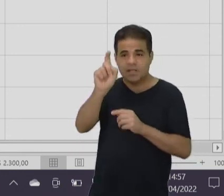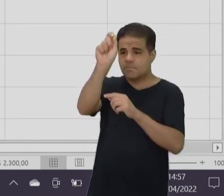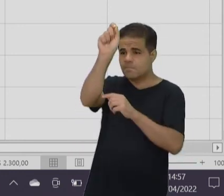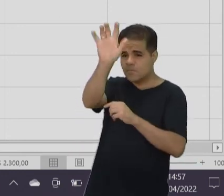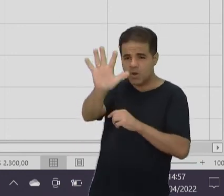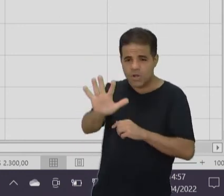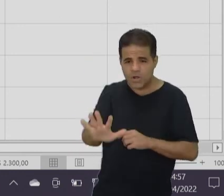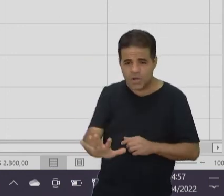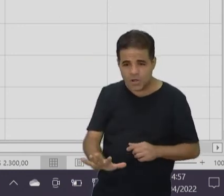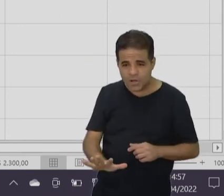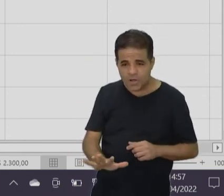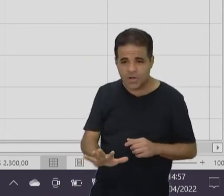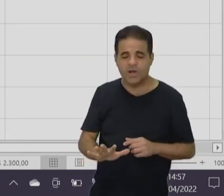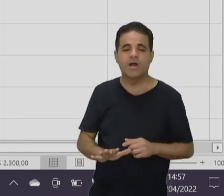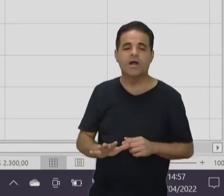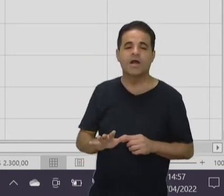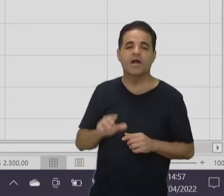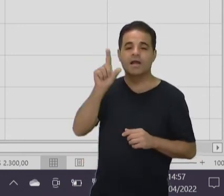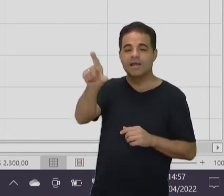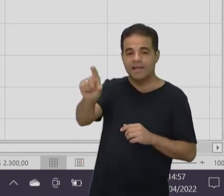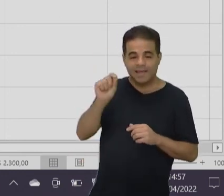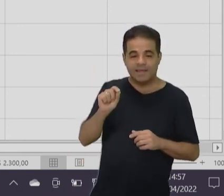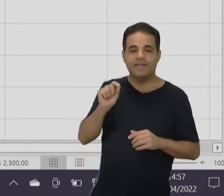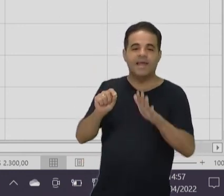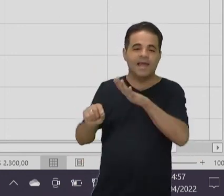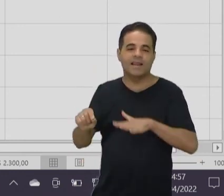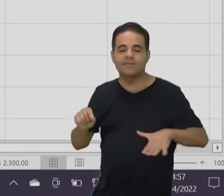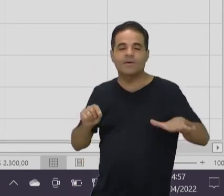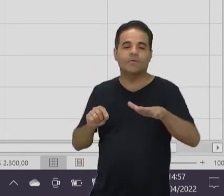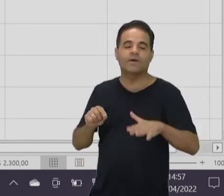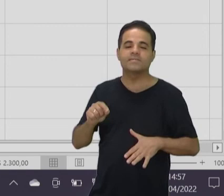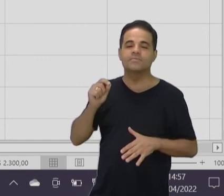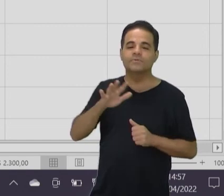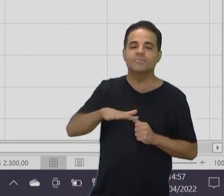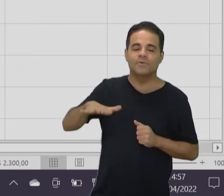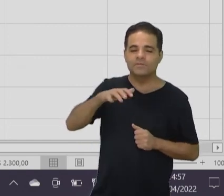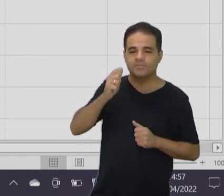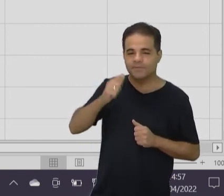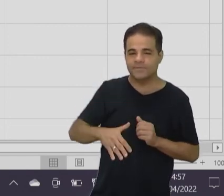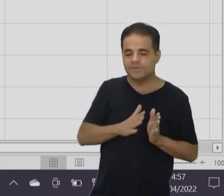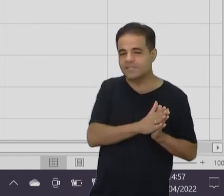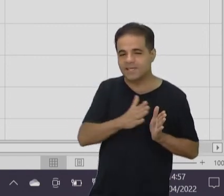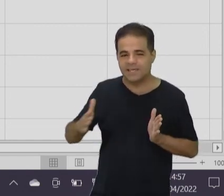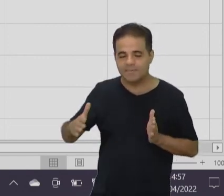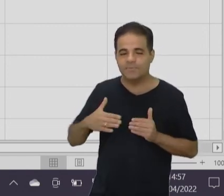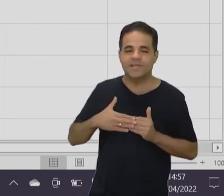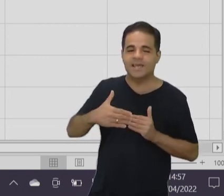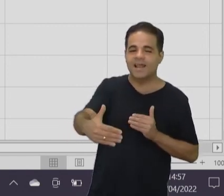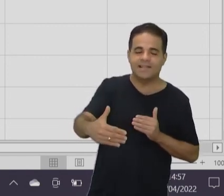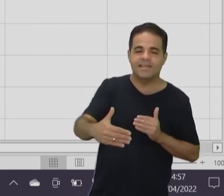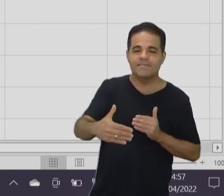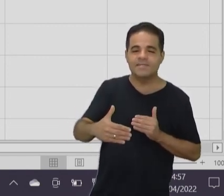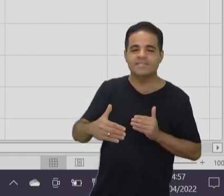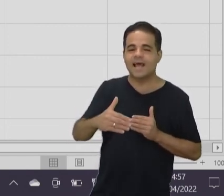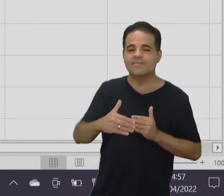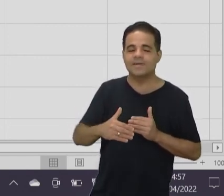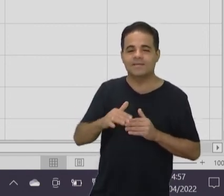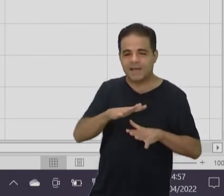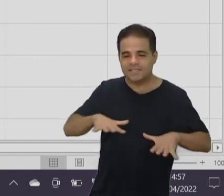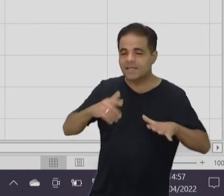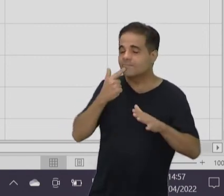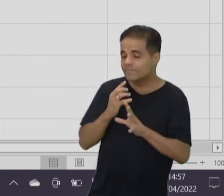vai sair um total Aí você selecionou uma linha a mais já para sair ali a resposta. Seleciona. Então, a professora gasta aí com a filha dela de 3